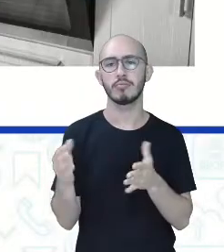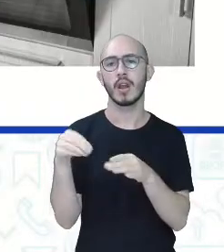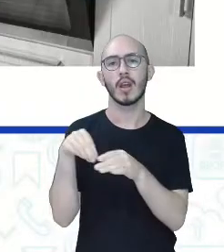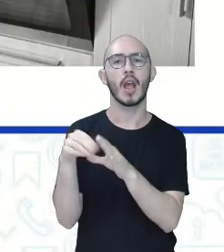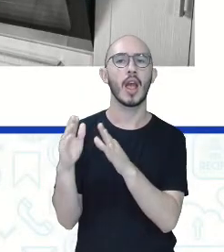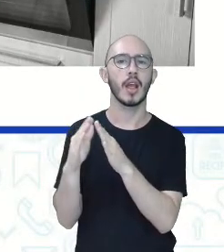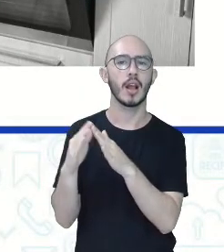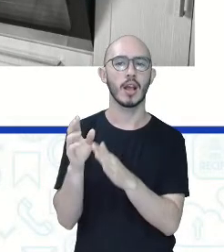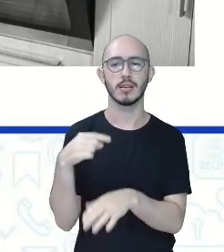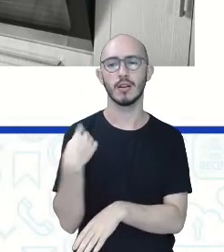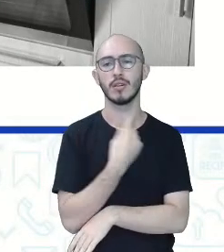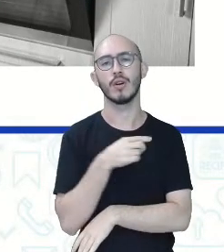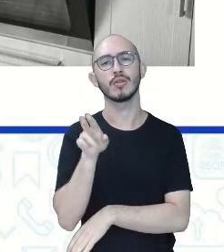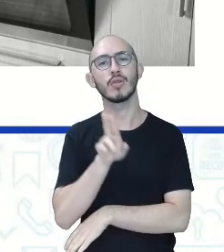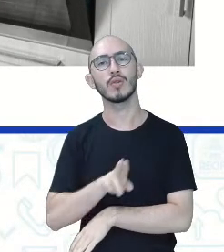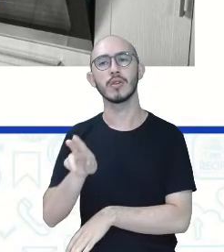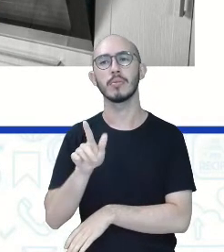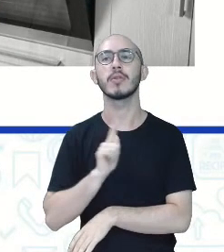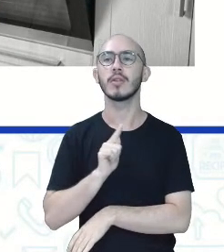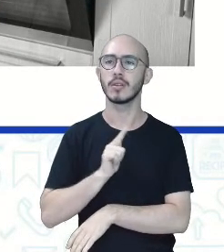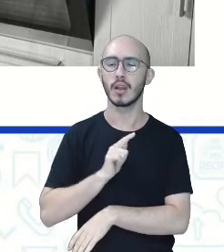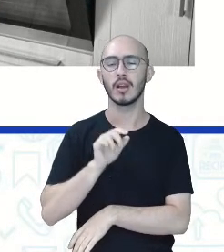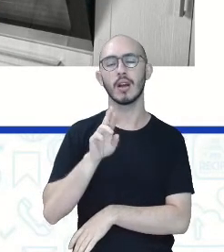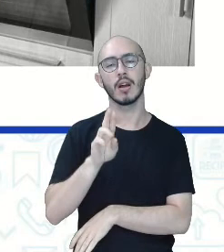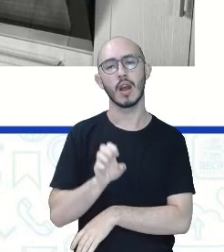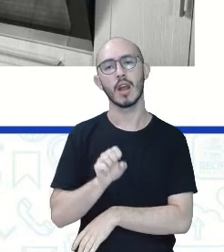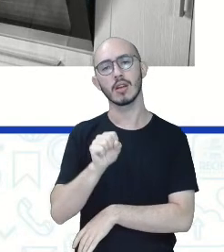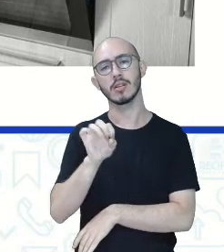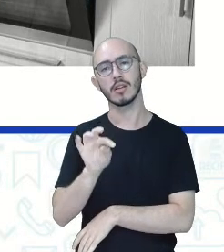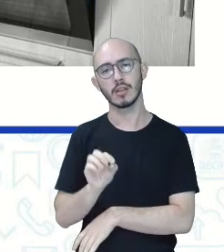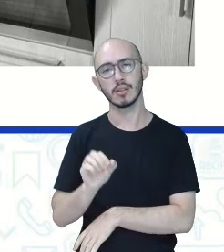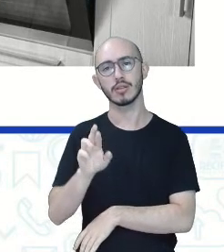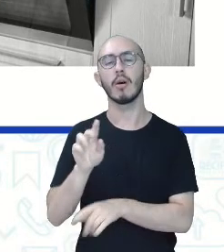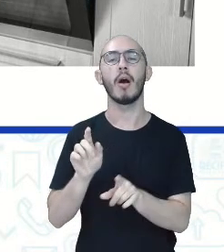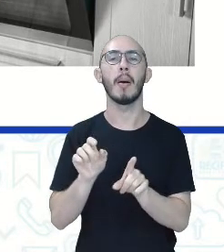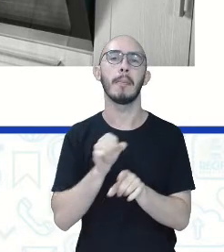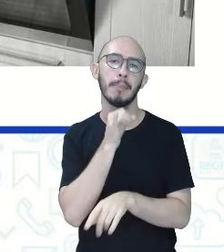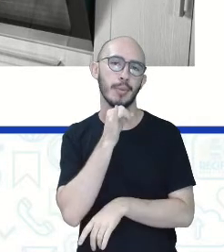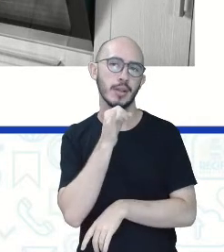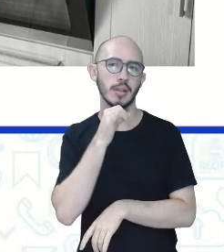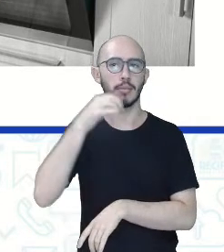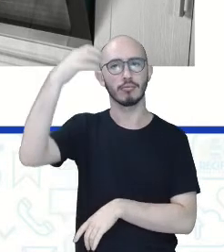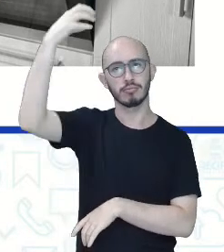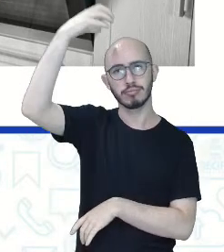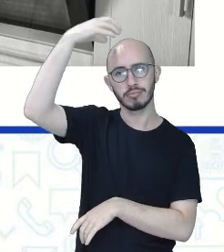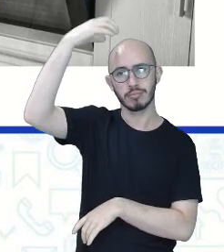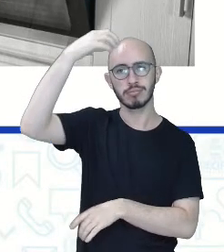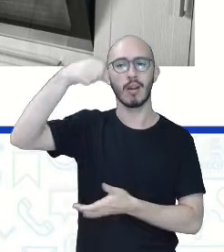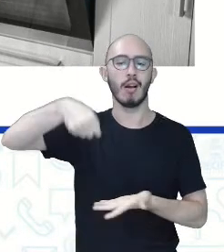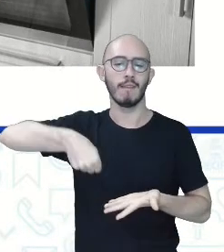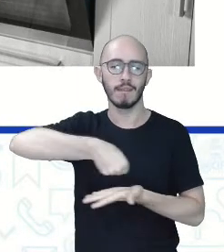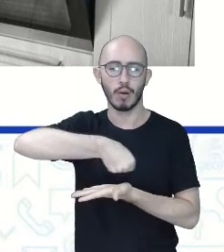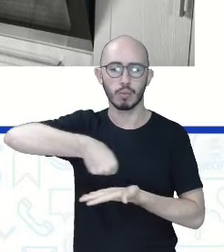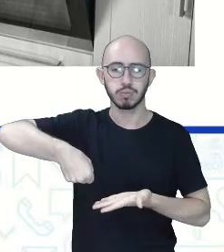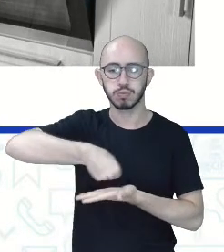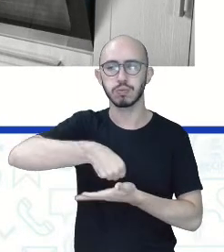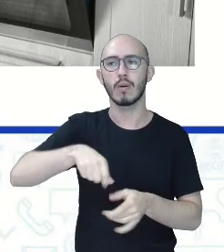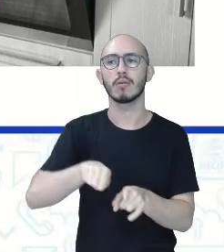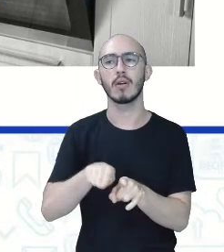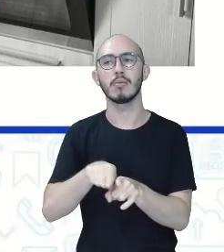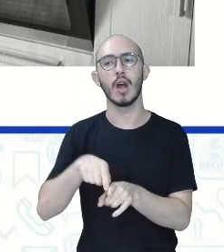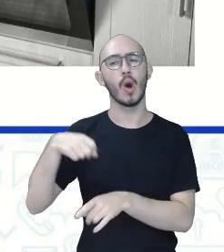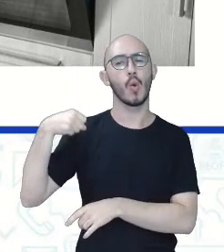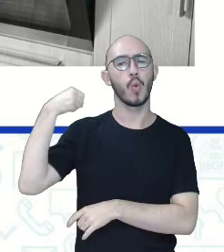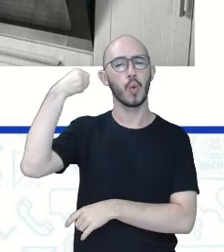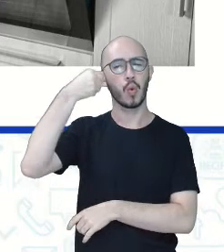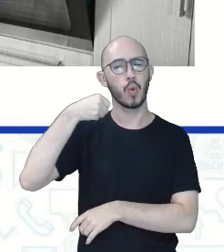que utilizamos os resistores e o chuveiro, né, o ferro de passar, o secador,